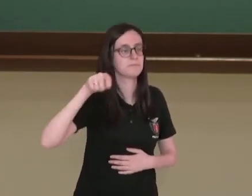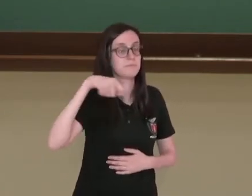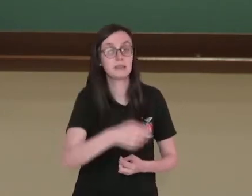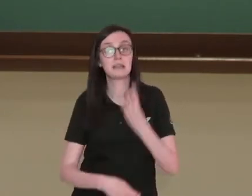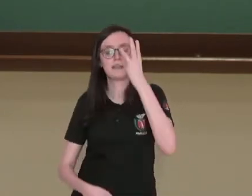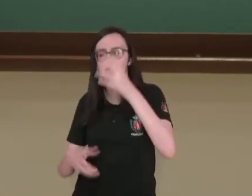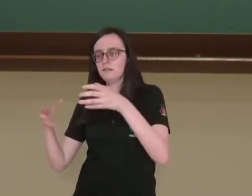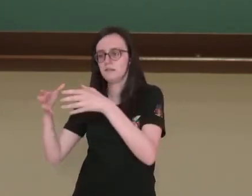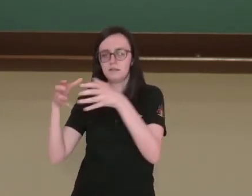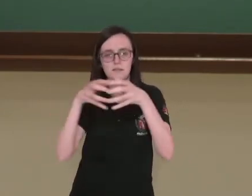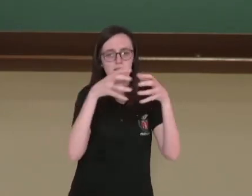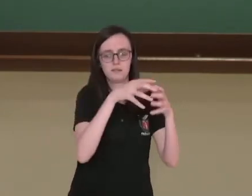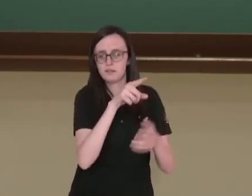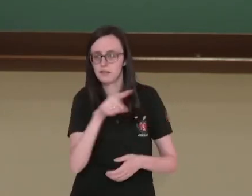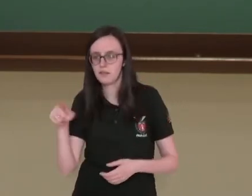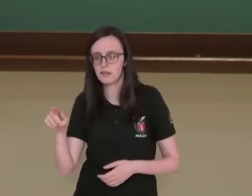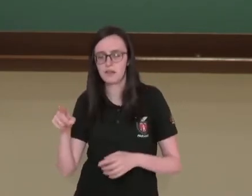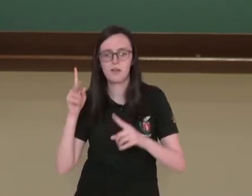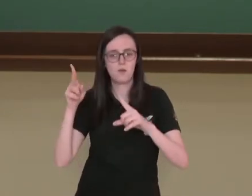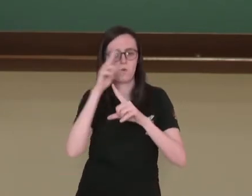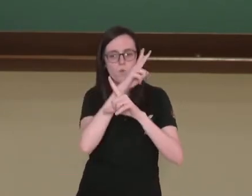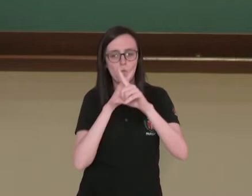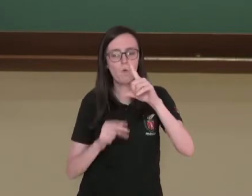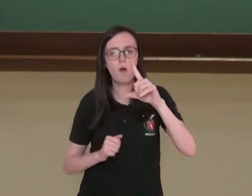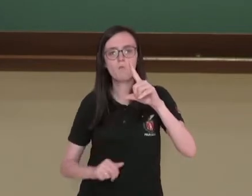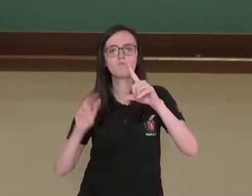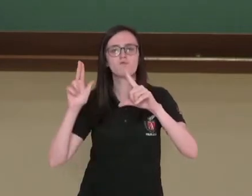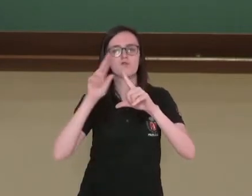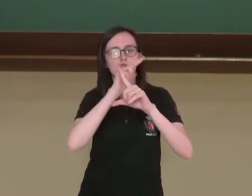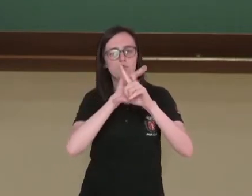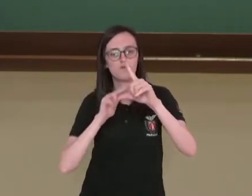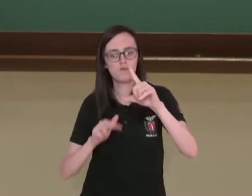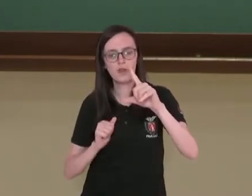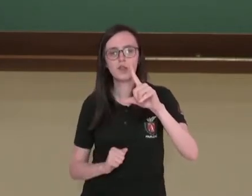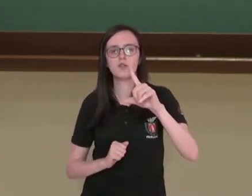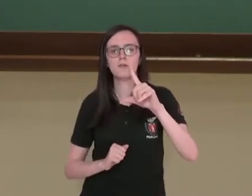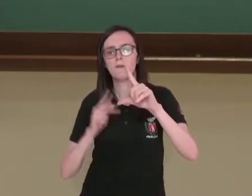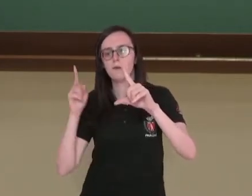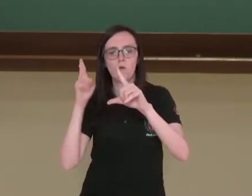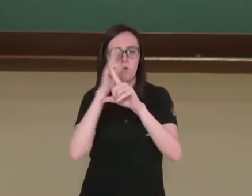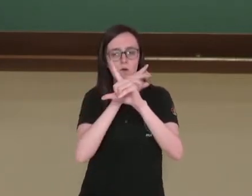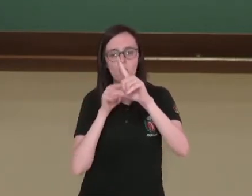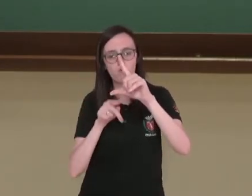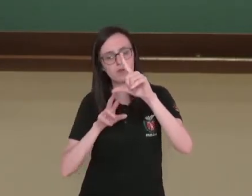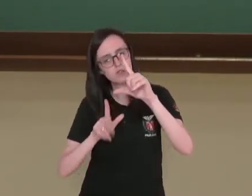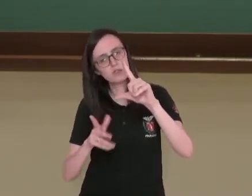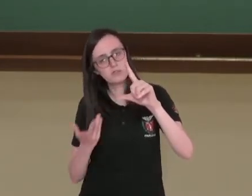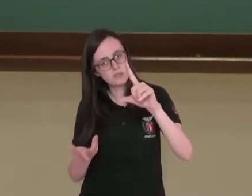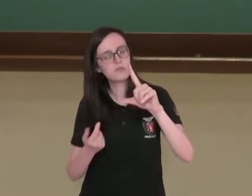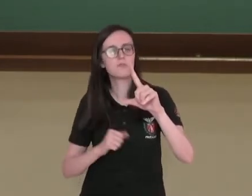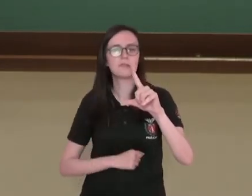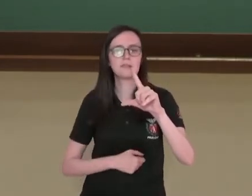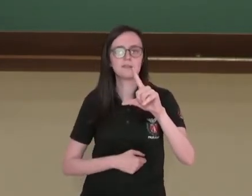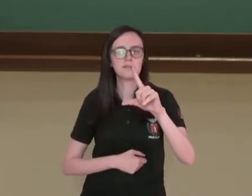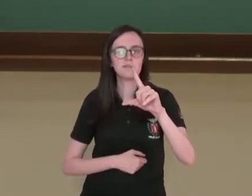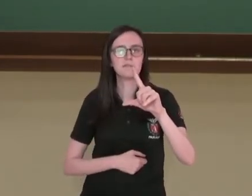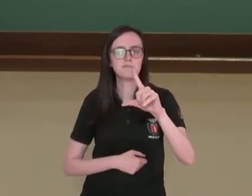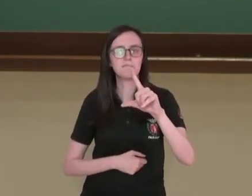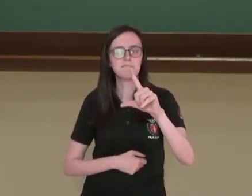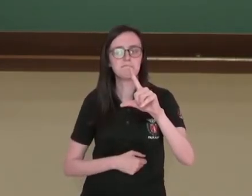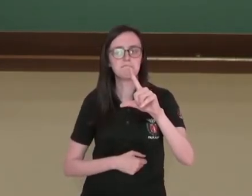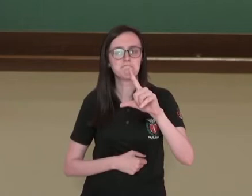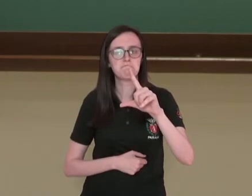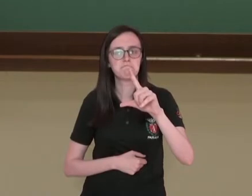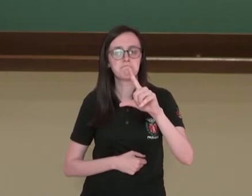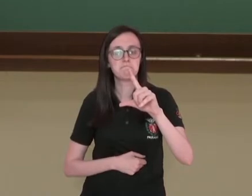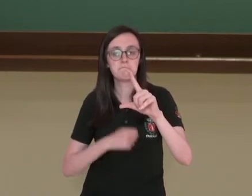seus lados, tá? Se são todos iguais, se são todos diferentes, ou se são 2 iguais, né? E claro, né, quando a gente fala ali dos 3 lados,